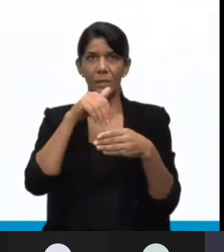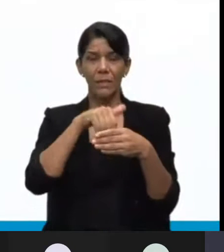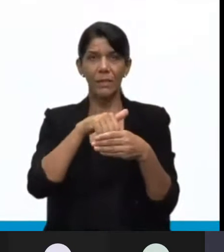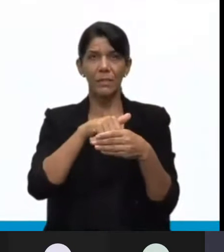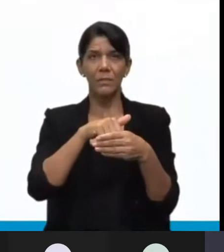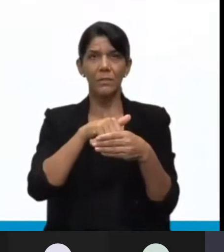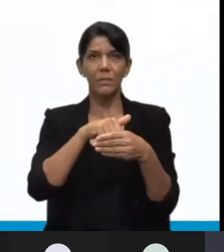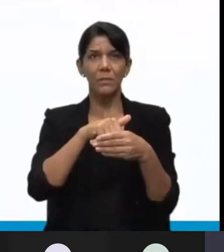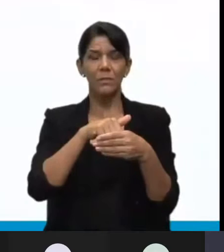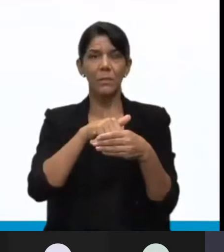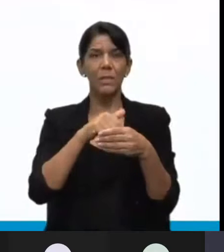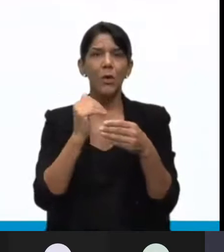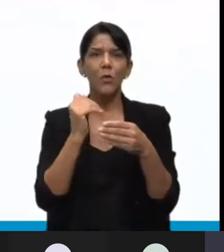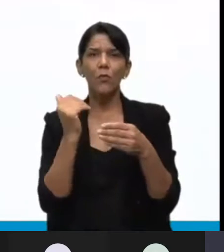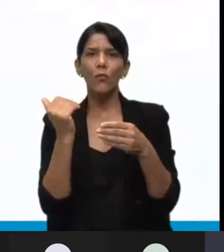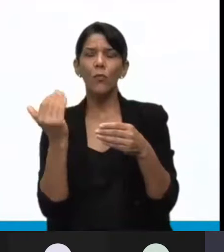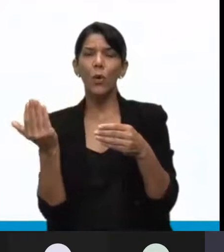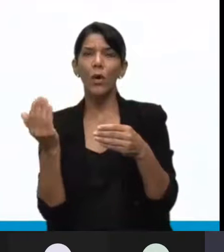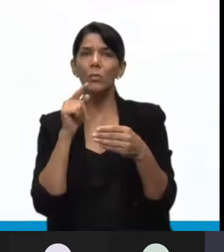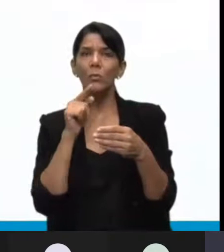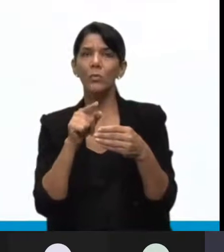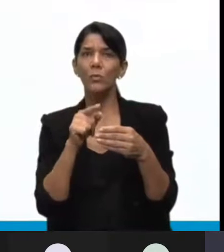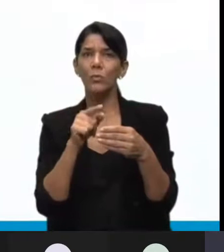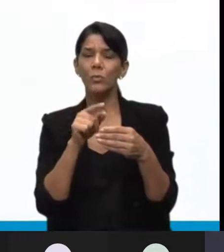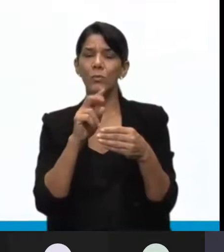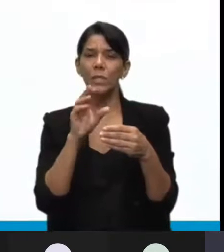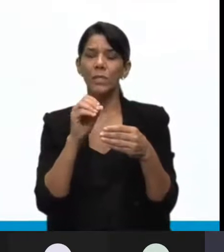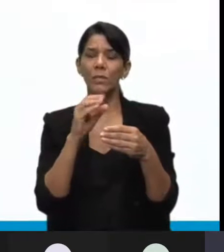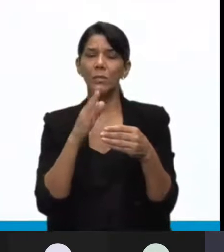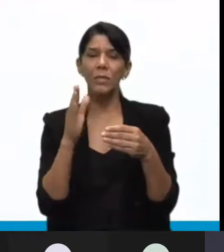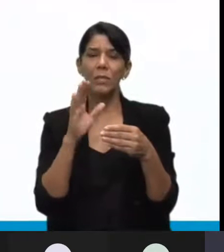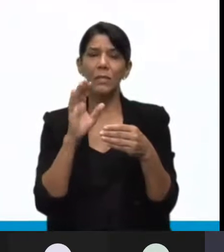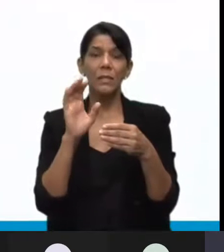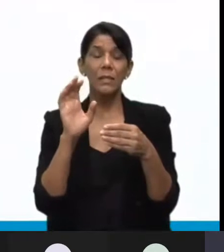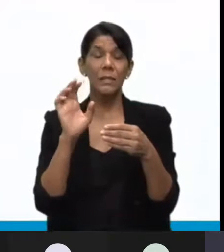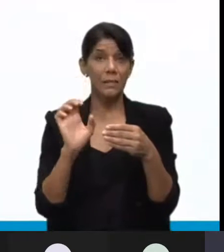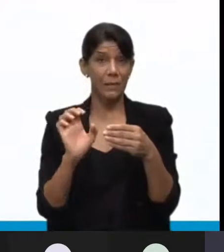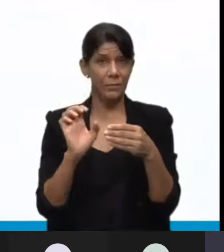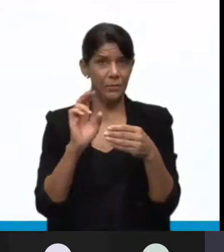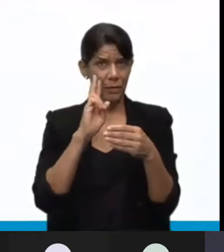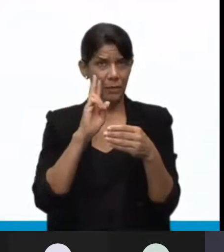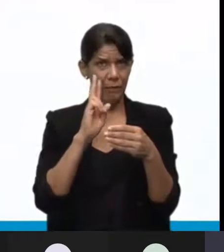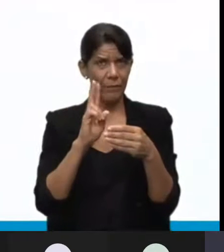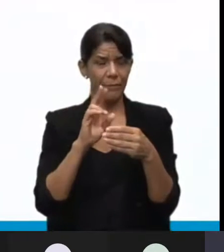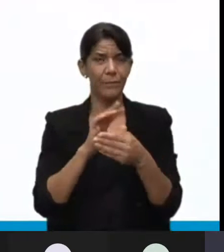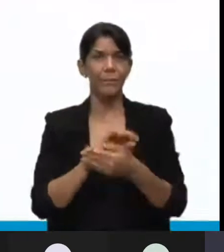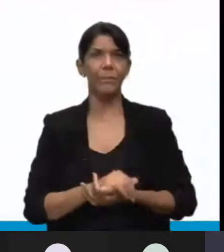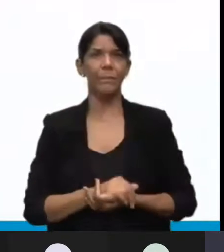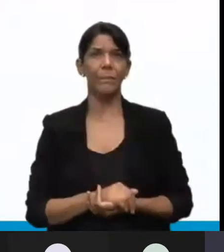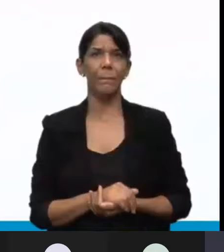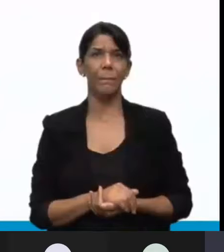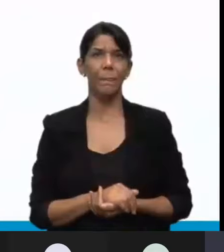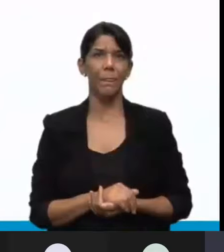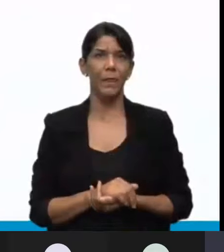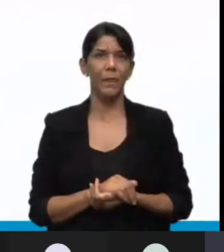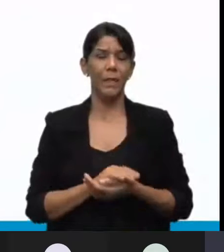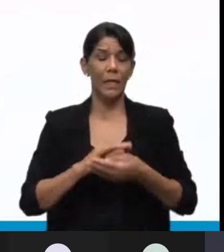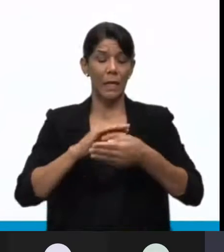na porção mais externa aí do meu ventrículo esquerdo. O que é que eu tô observando aqui? Aqui,